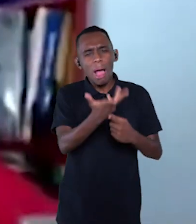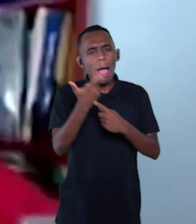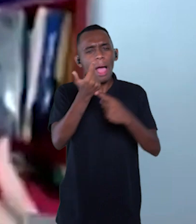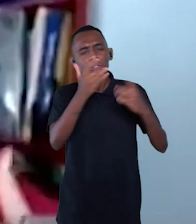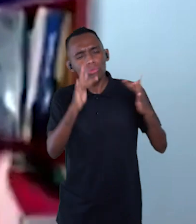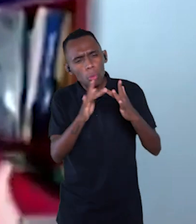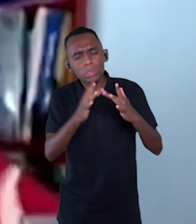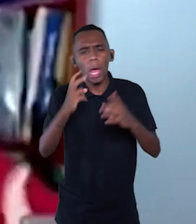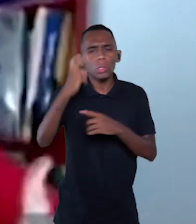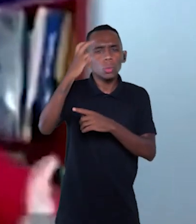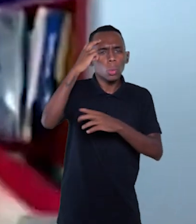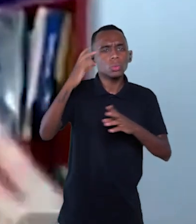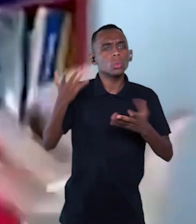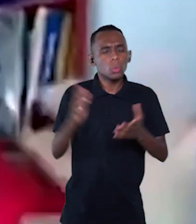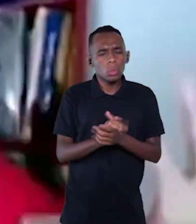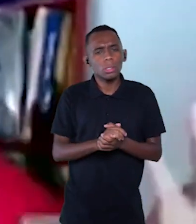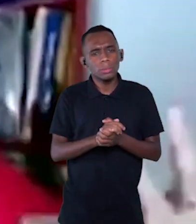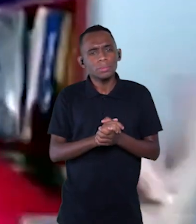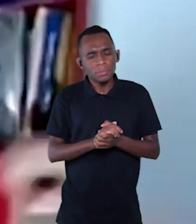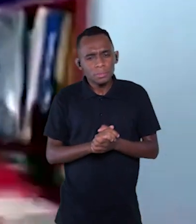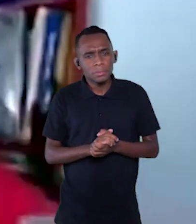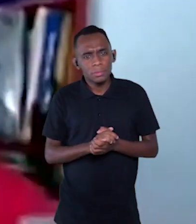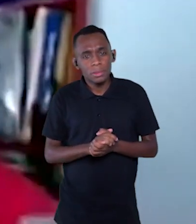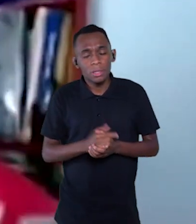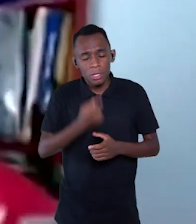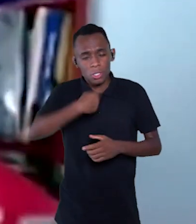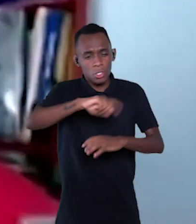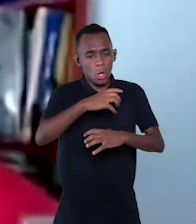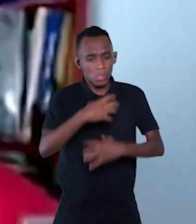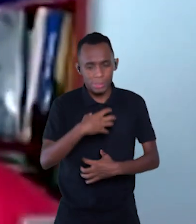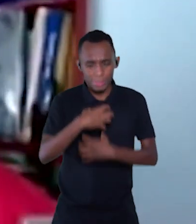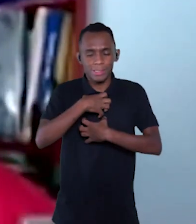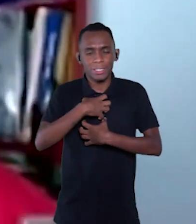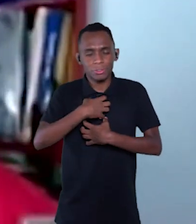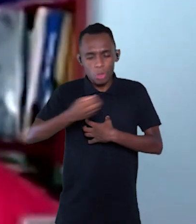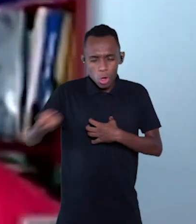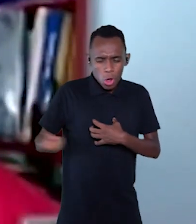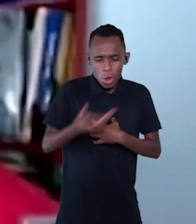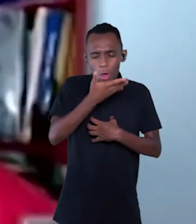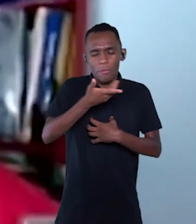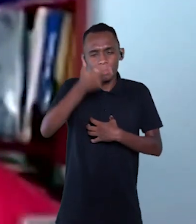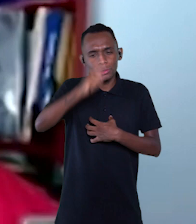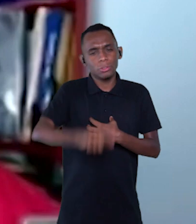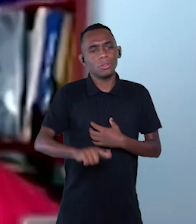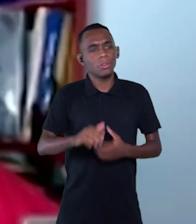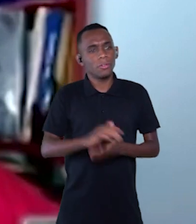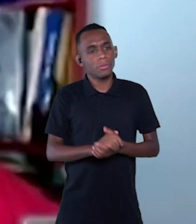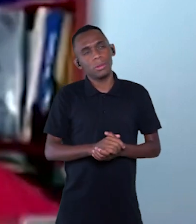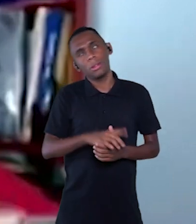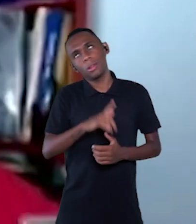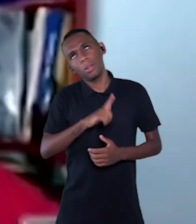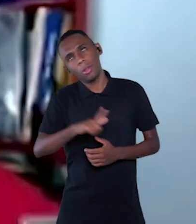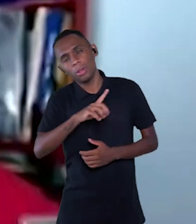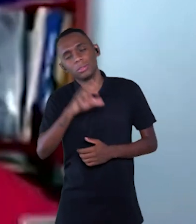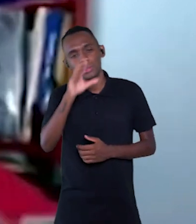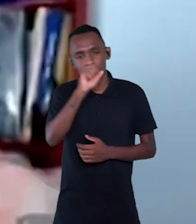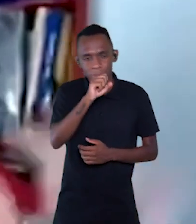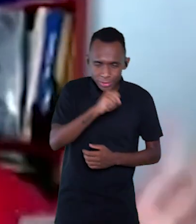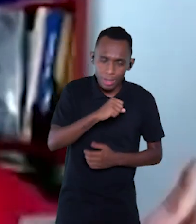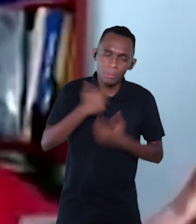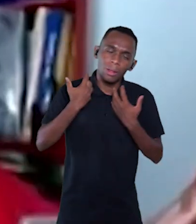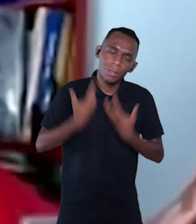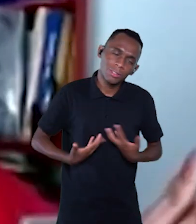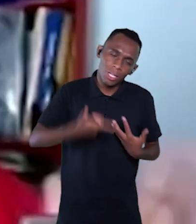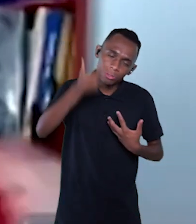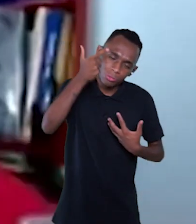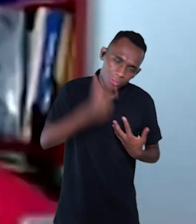com a cultura, com a arte, com o belo da vida, faz a gente se renovar. No sábado, tudo bem, eu tô, de